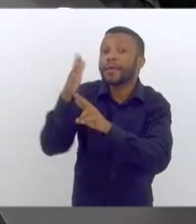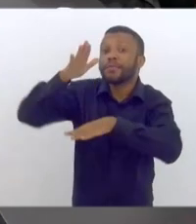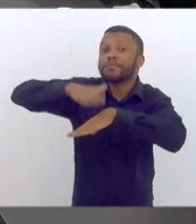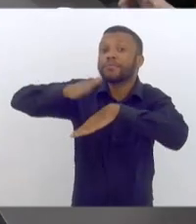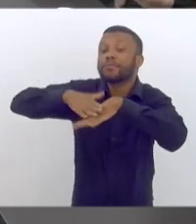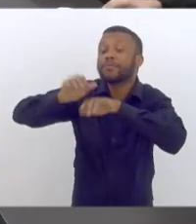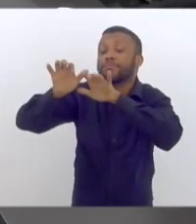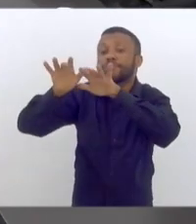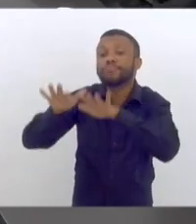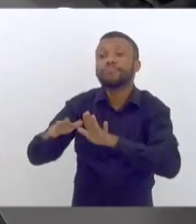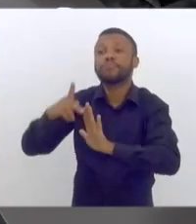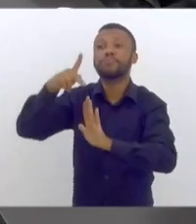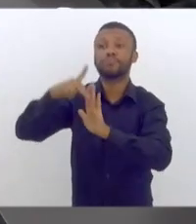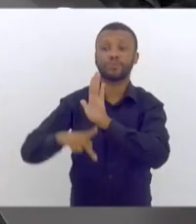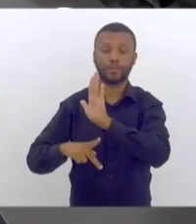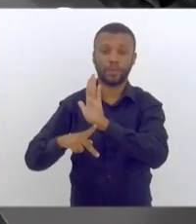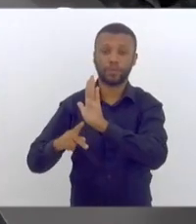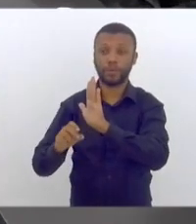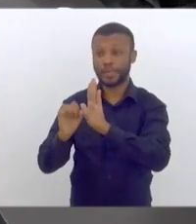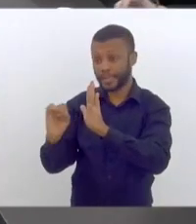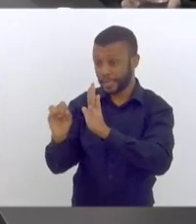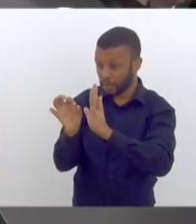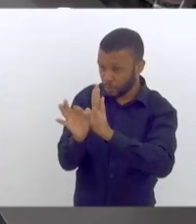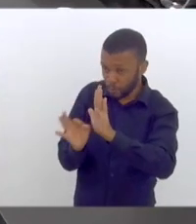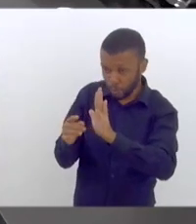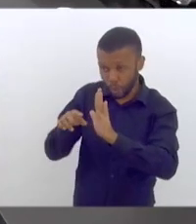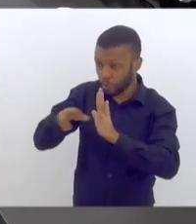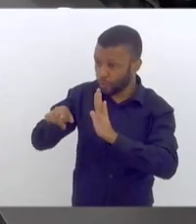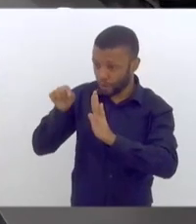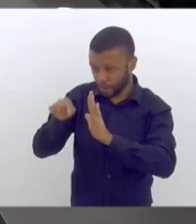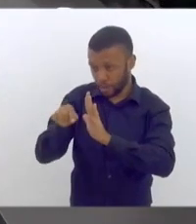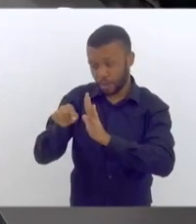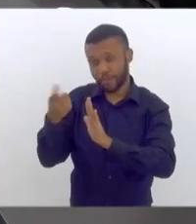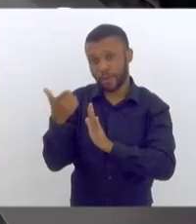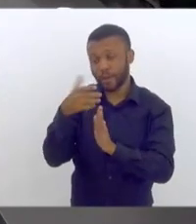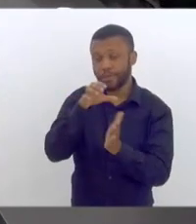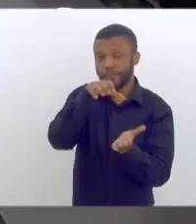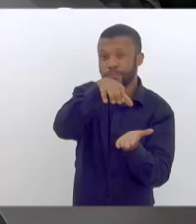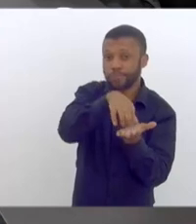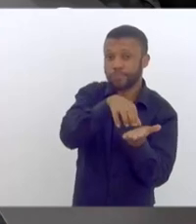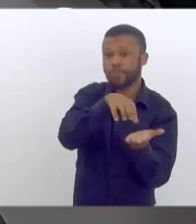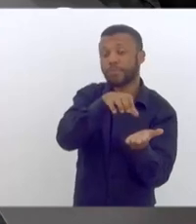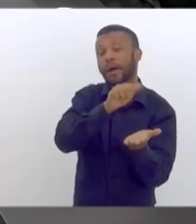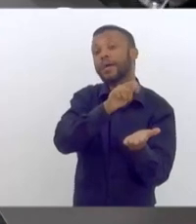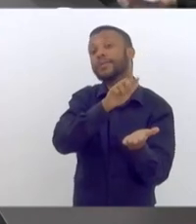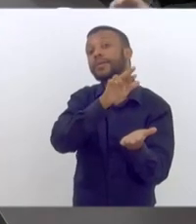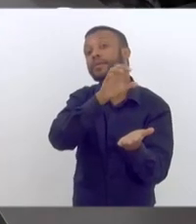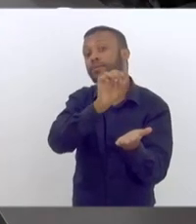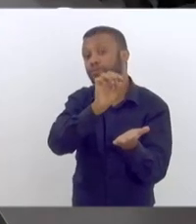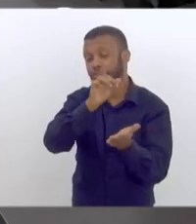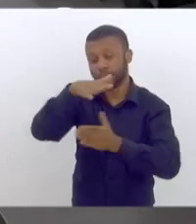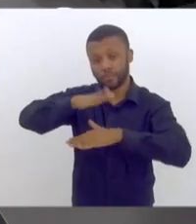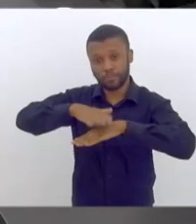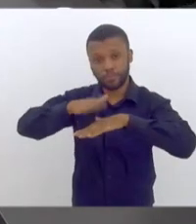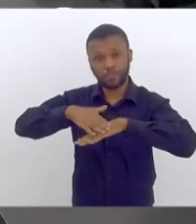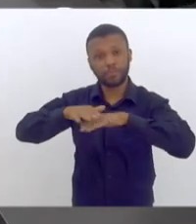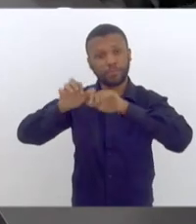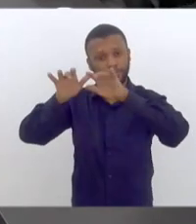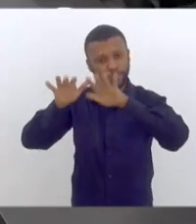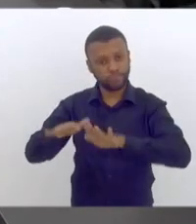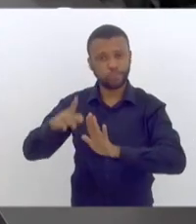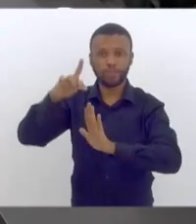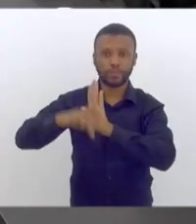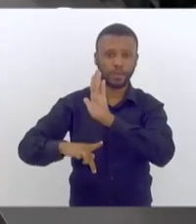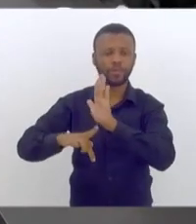ou se não foi a senhora porque quem é redija o Projeto tem mais conhecimento do mesmo